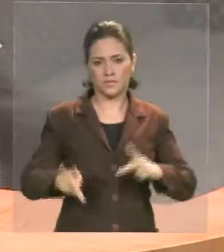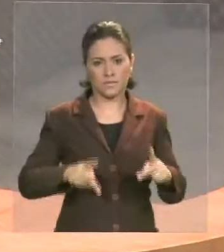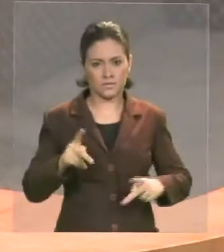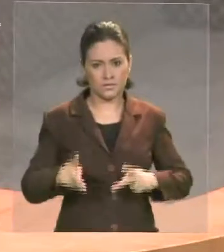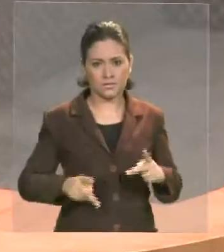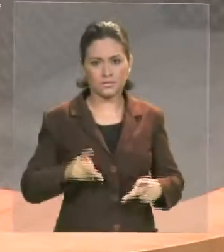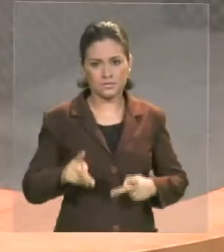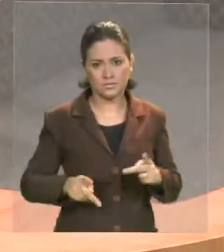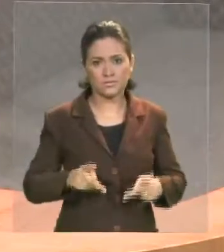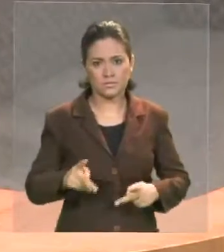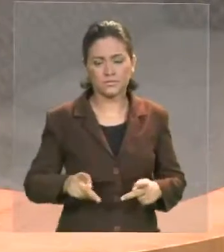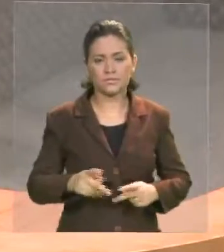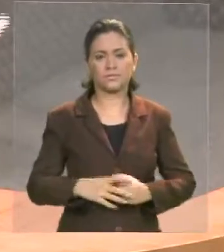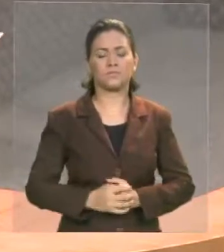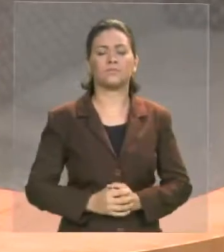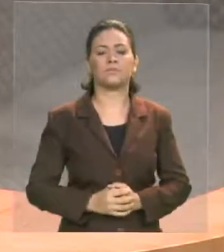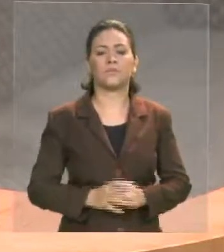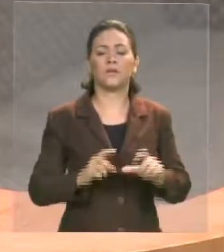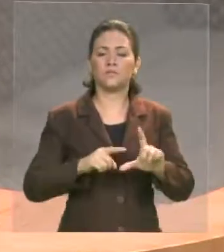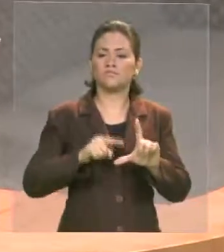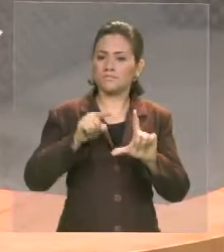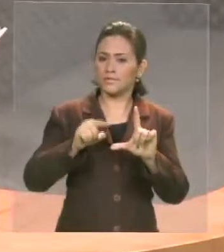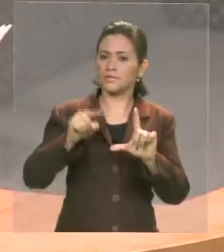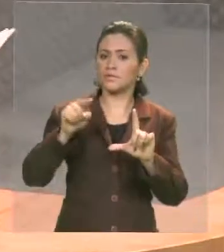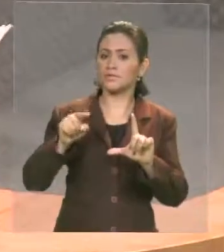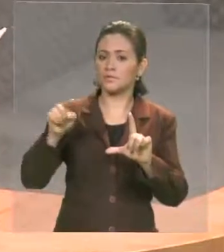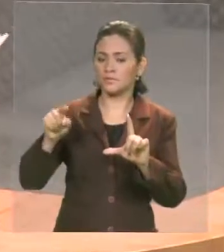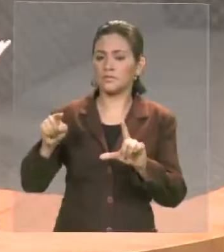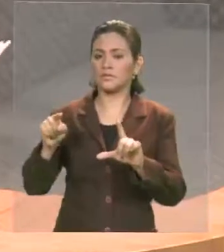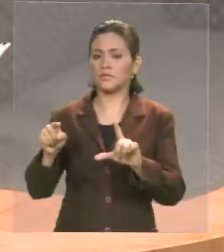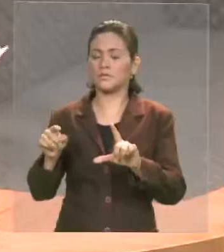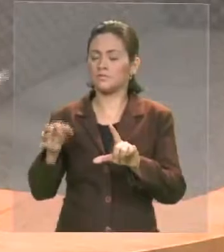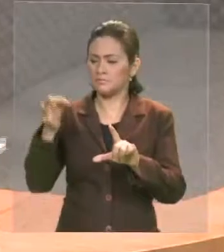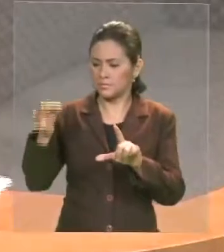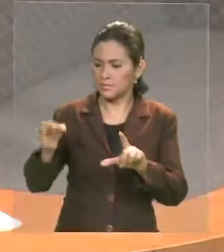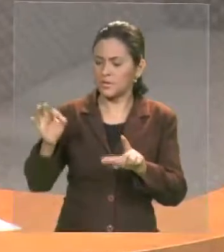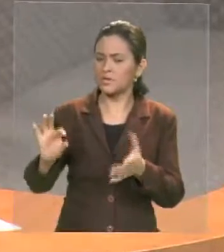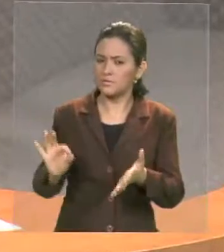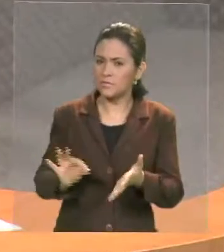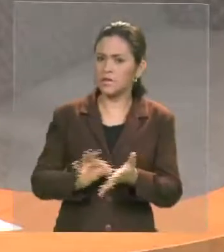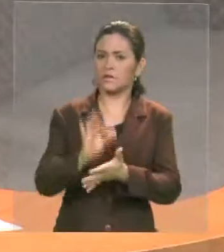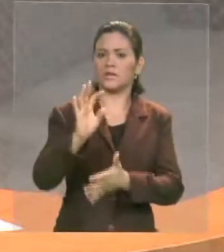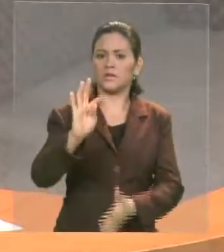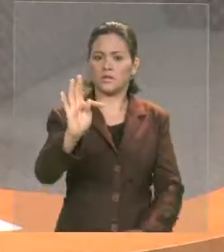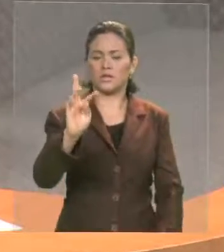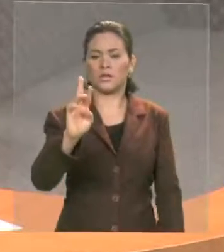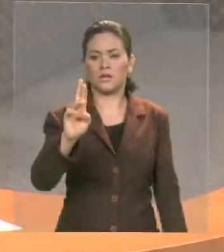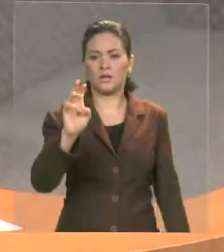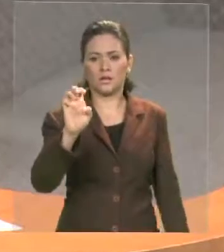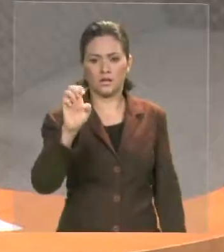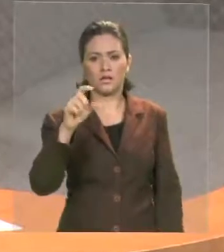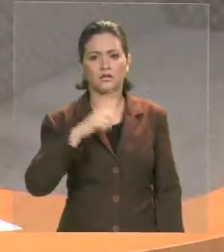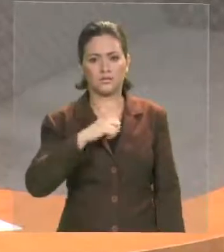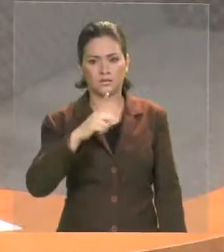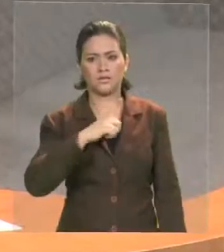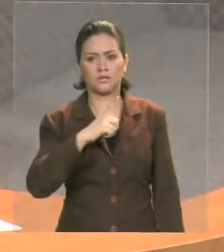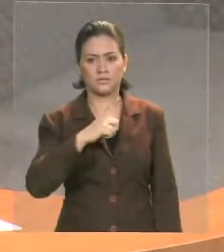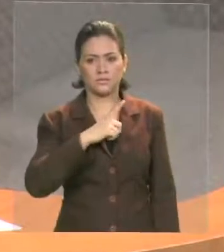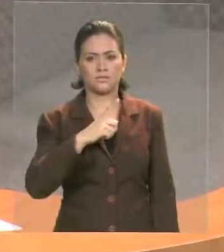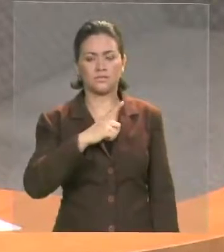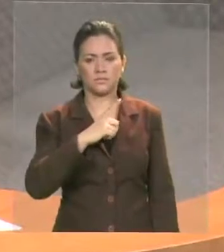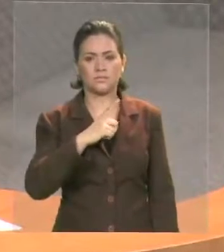pesquisas devidamente registradas no Tribunal Regional Eleitoral. E para